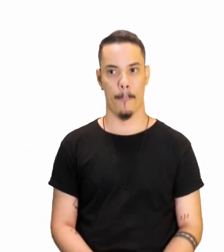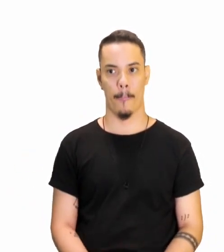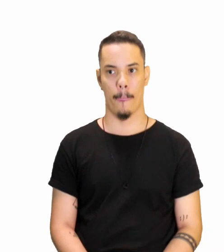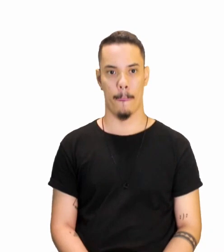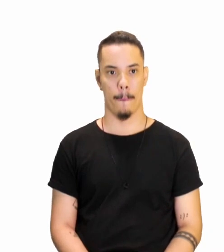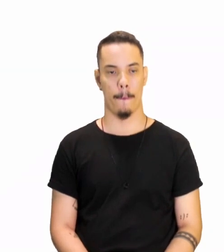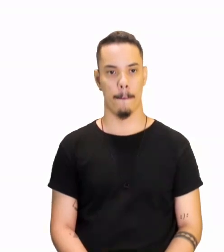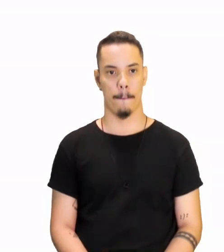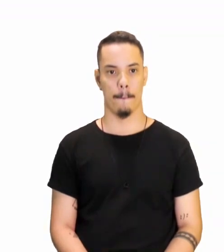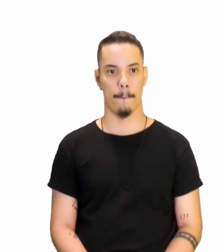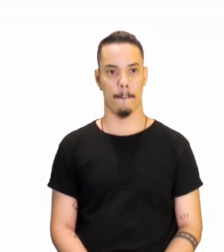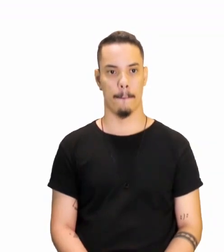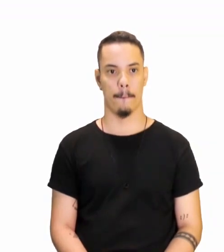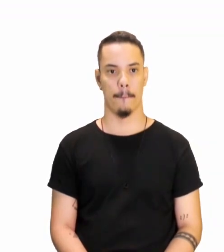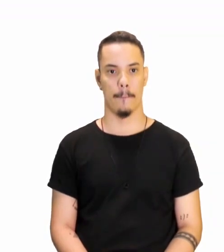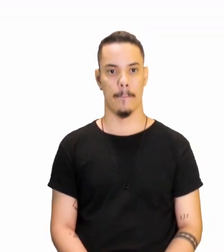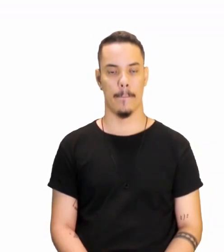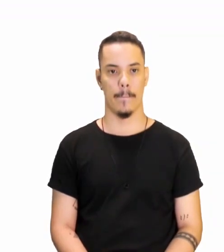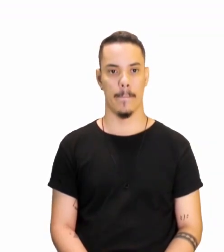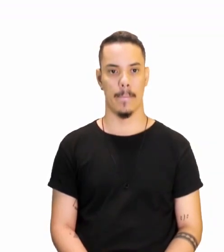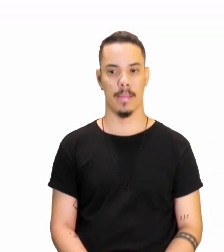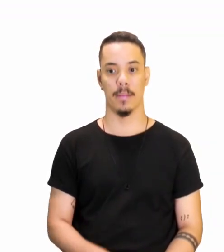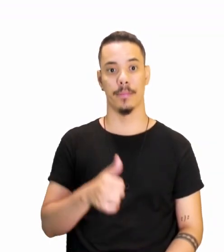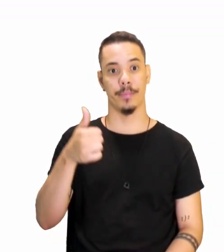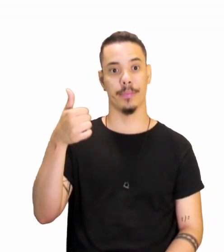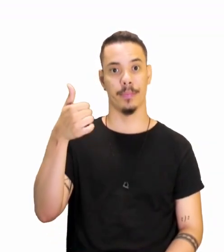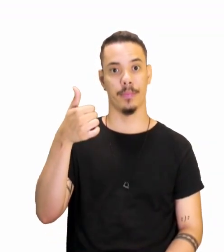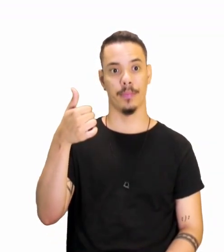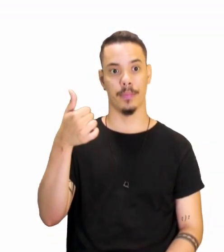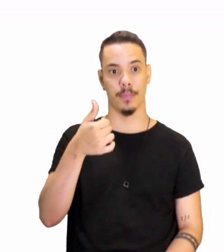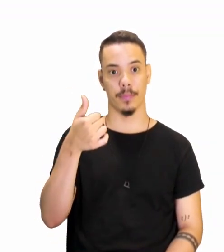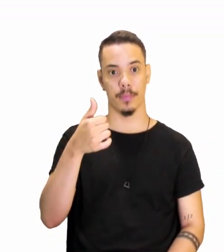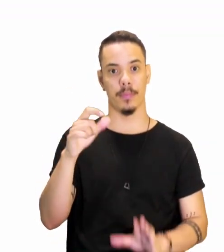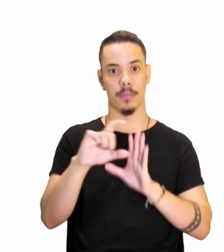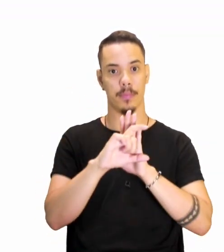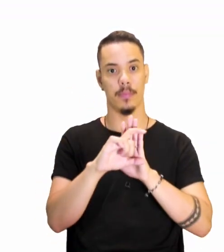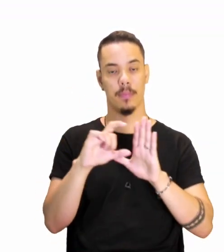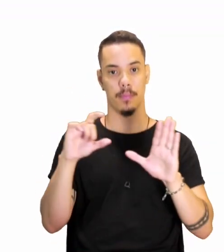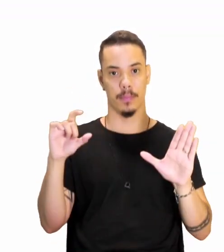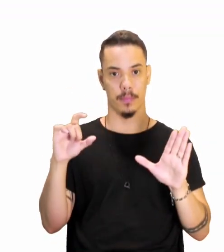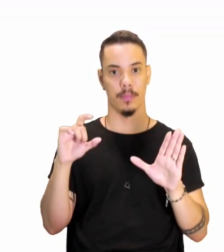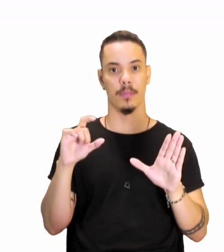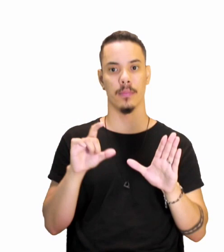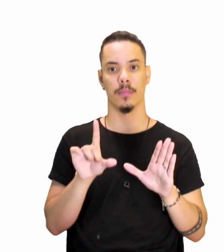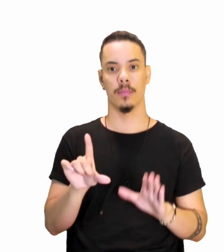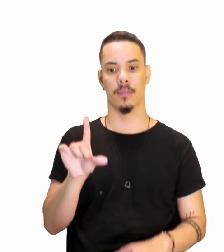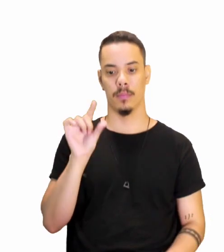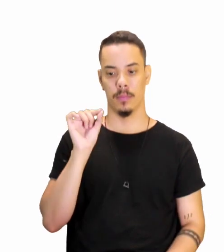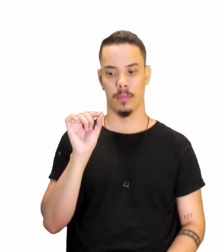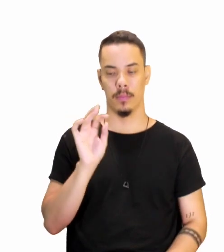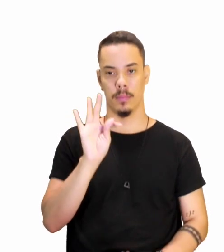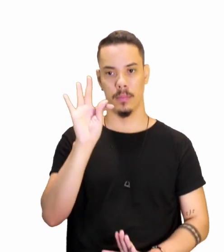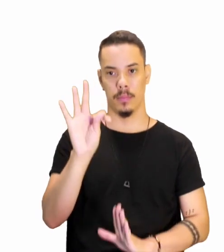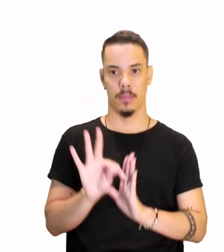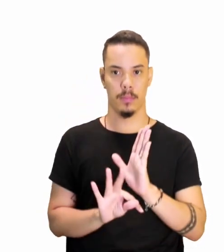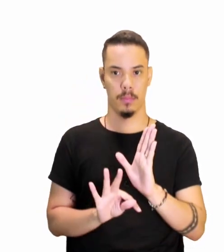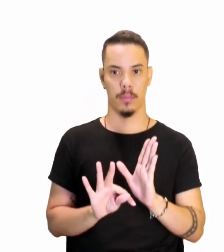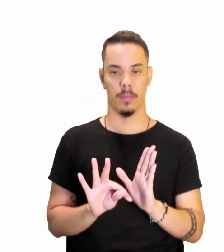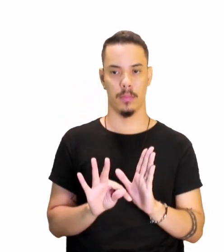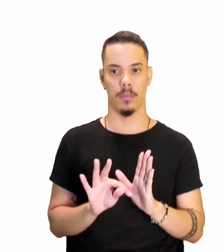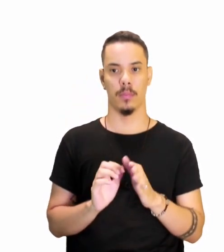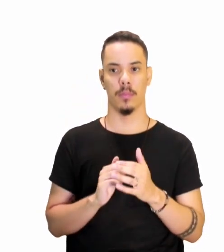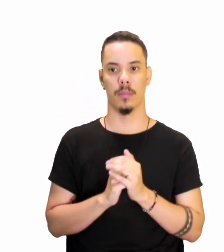Beleza? Vamos lá ao comando. No primeiro parágrafo selecionado do texto,